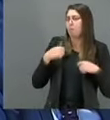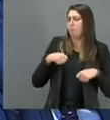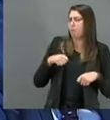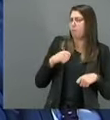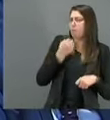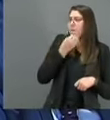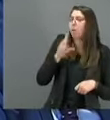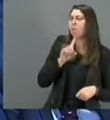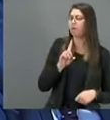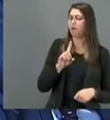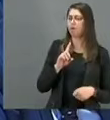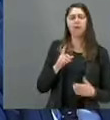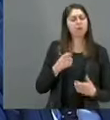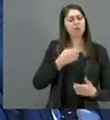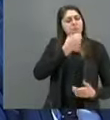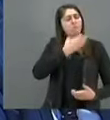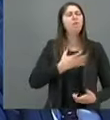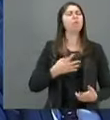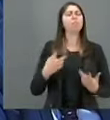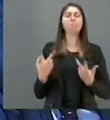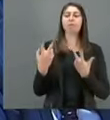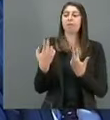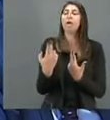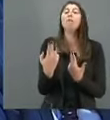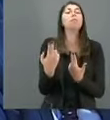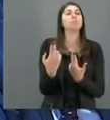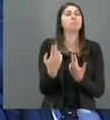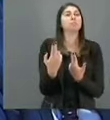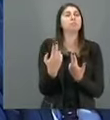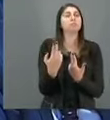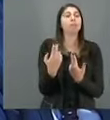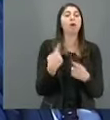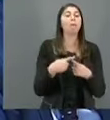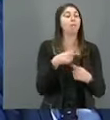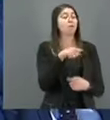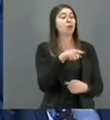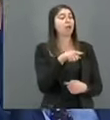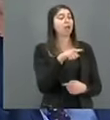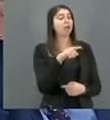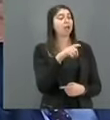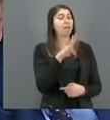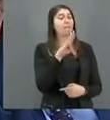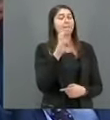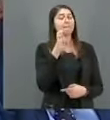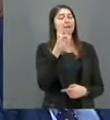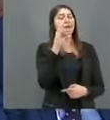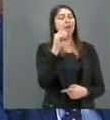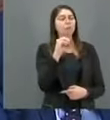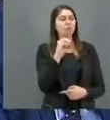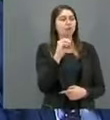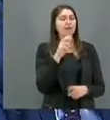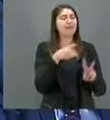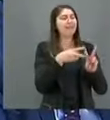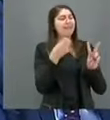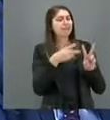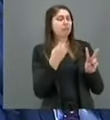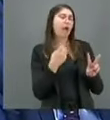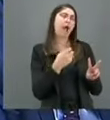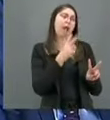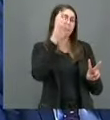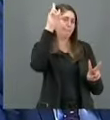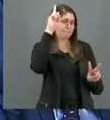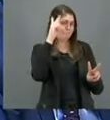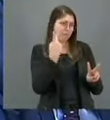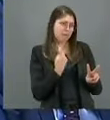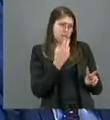vocês. Porque o Beto Góes é indígena, por acaso ele vai ter que ser reduzido a uma pessoa que não pode